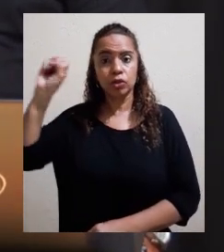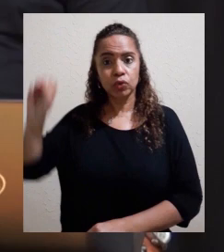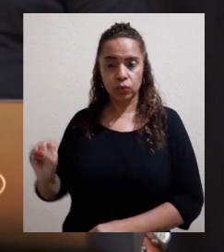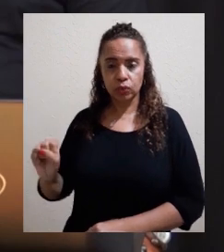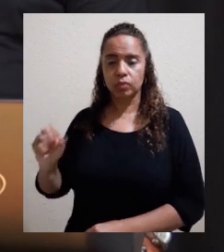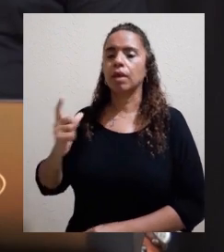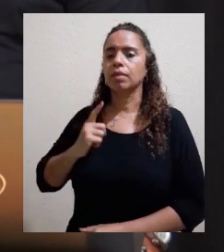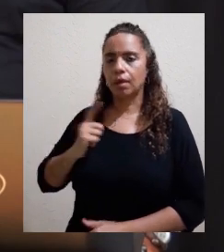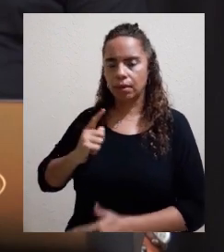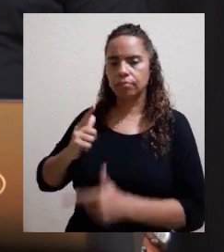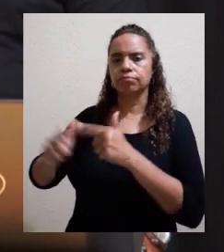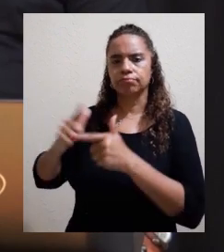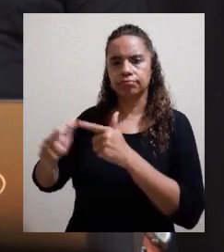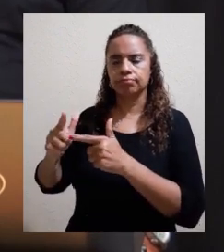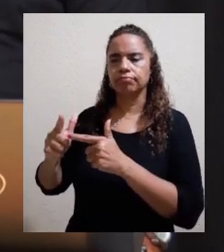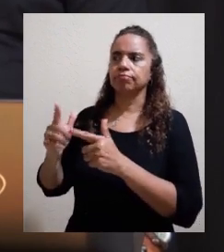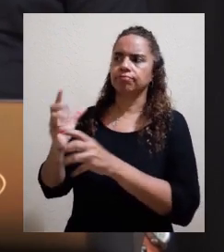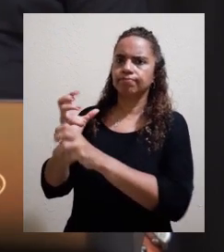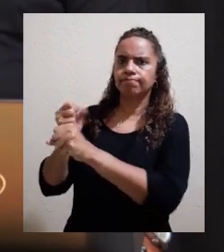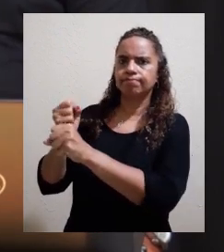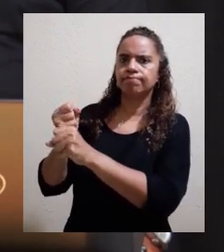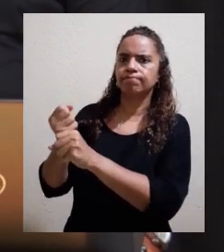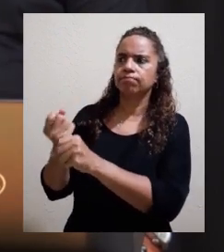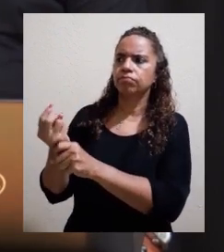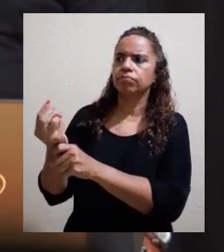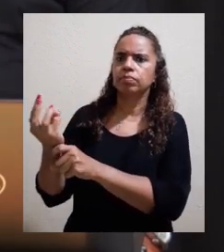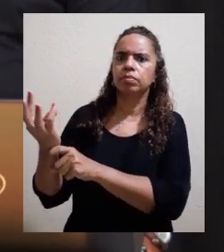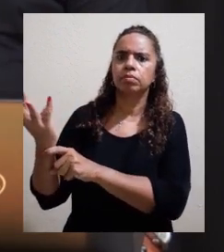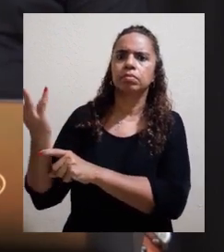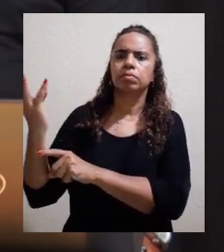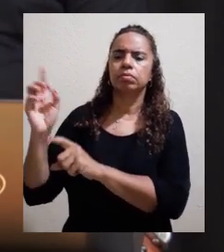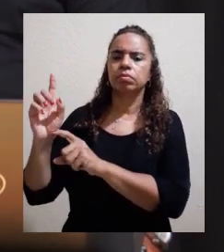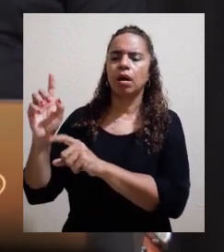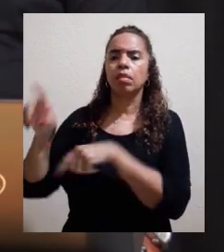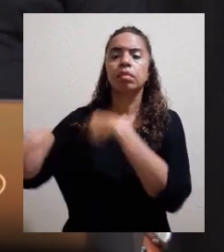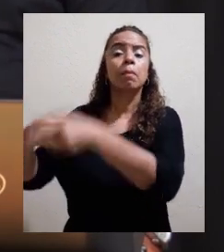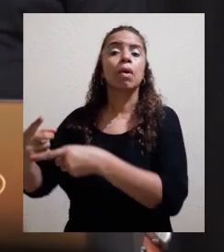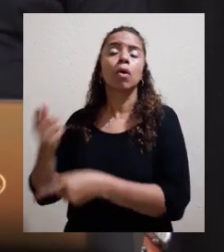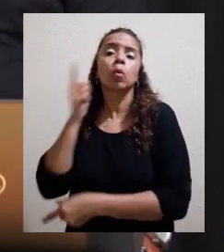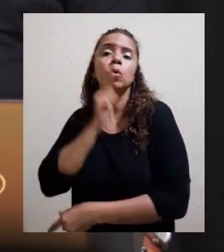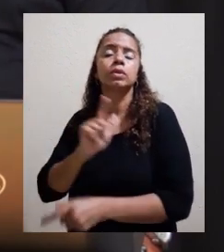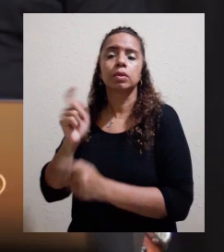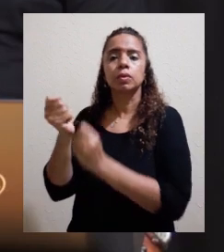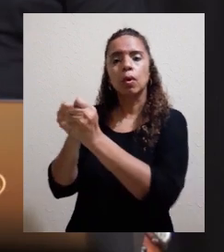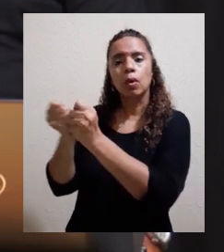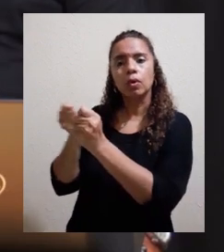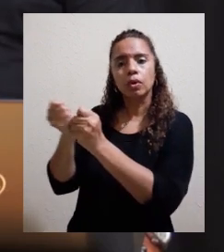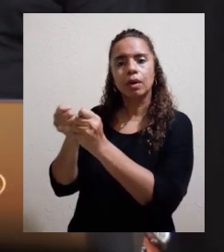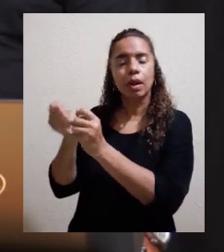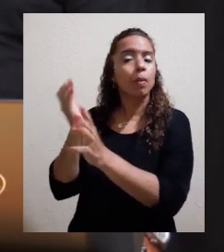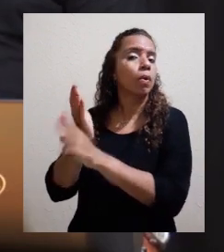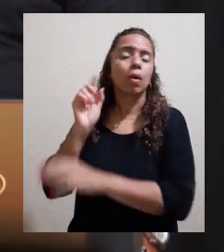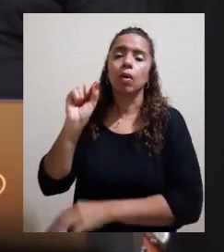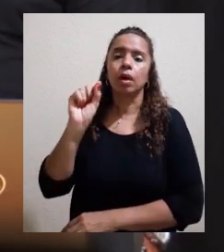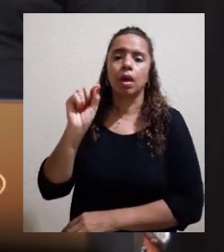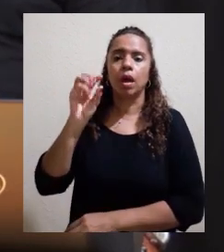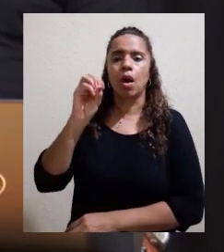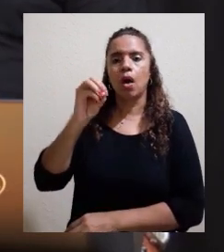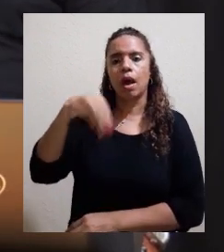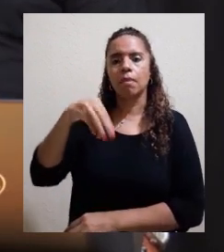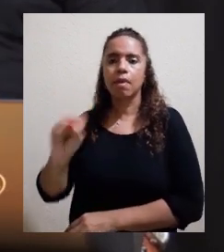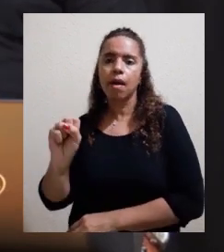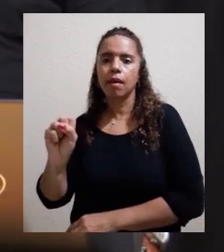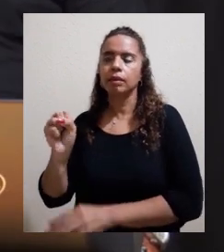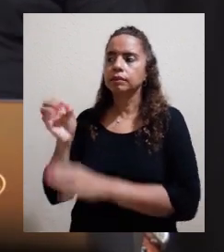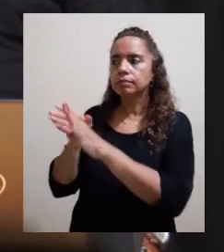números ruins, e depois eles conseguiram controlar a curva de crescimento da epidemia deles. E um dos motivos é o que a própria Organização Mundial de Saúde